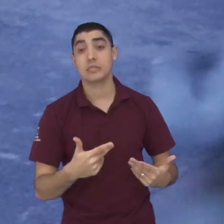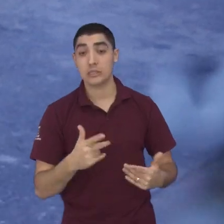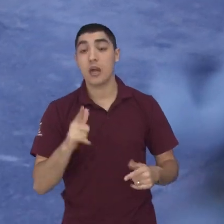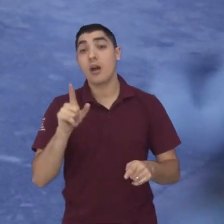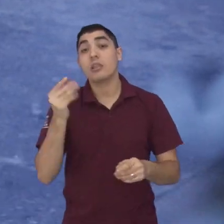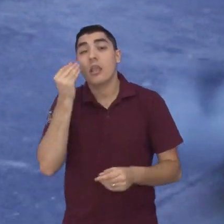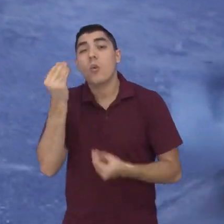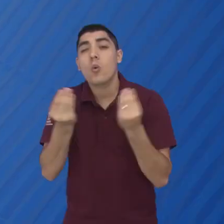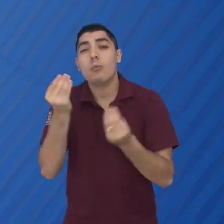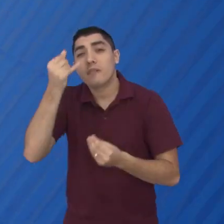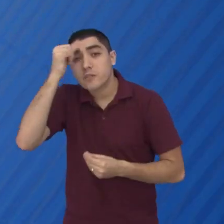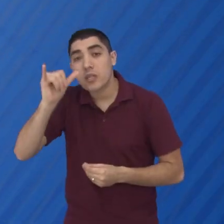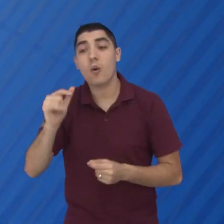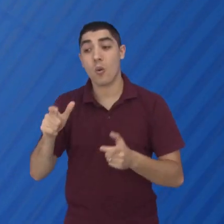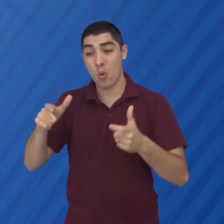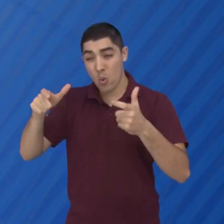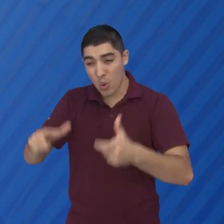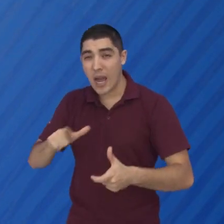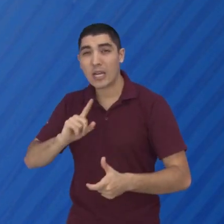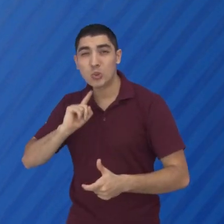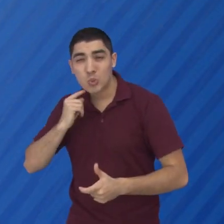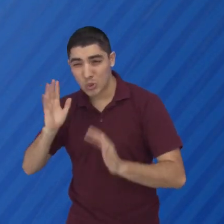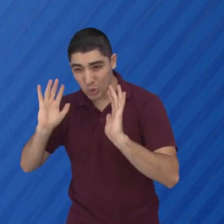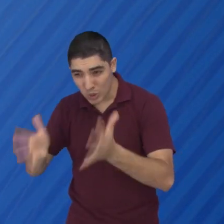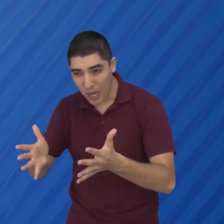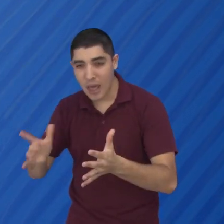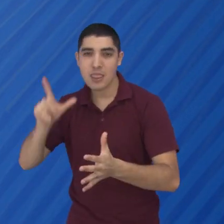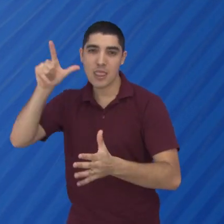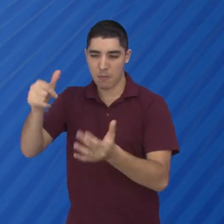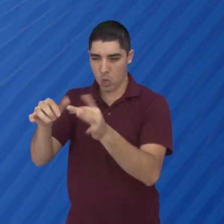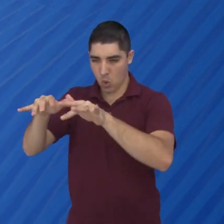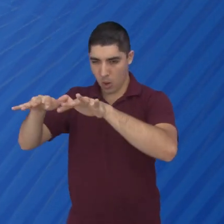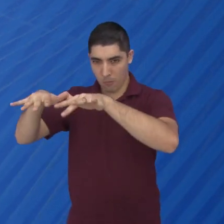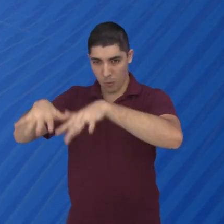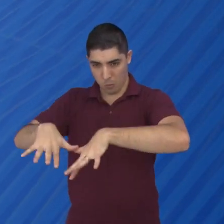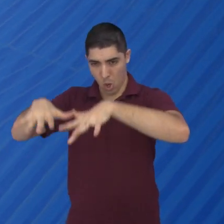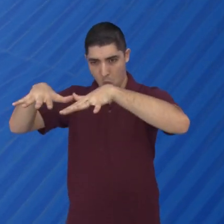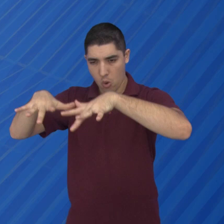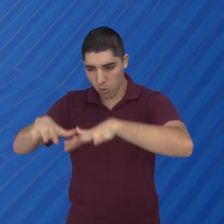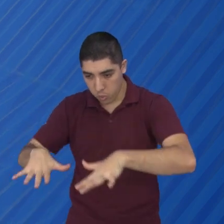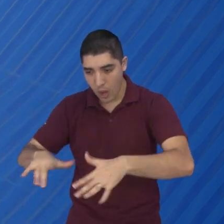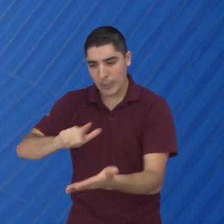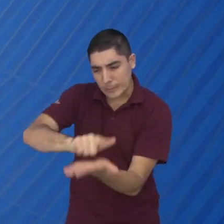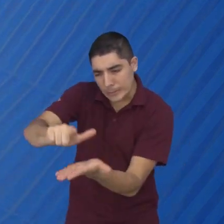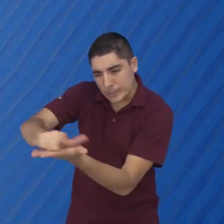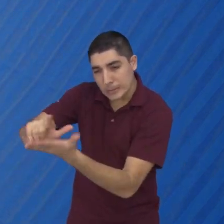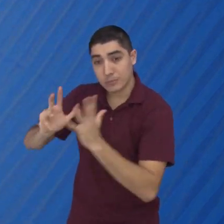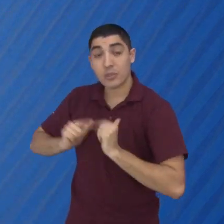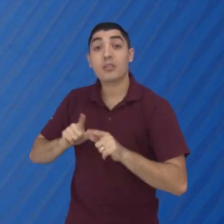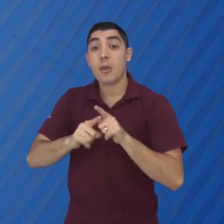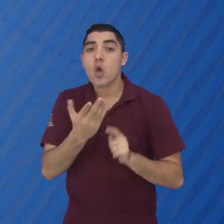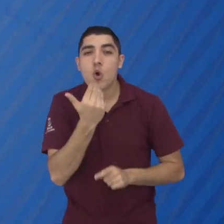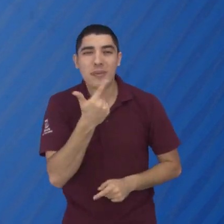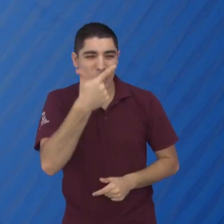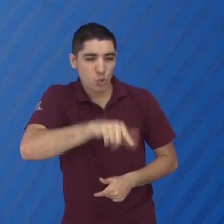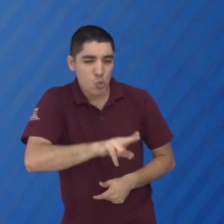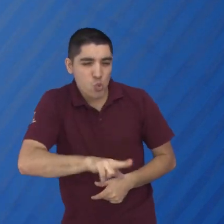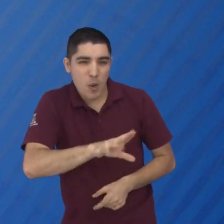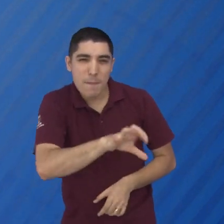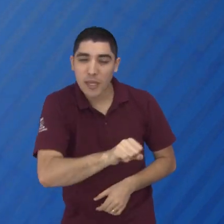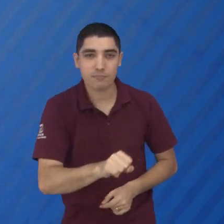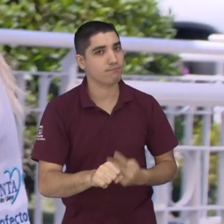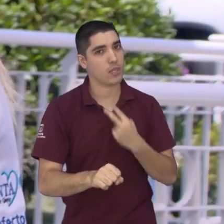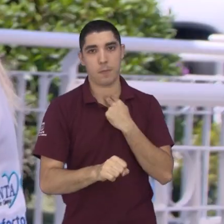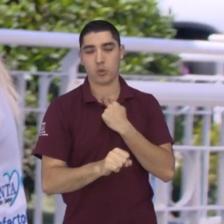Cuidado para prevenção é limpar todo o ambiente atingido pela en e atenção alimentos não podem ser